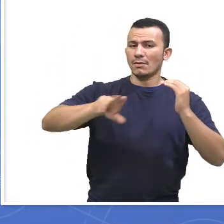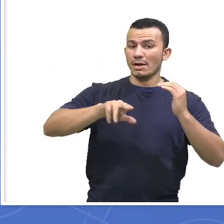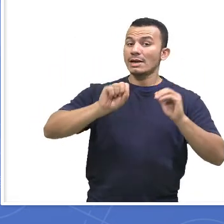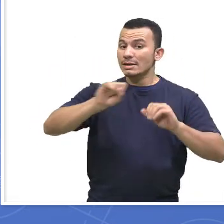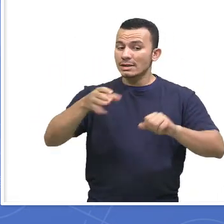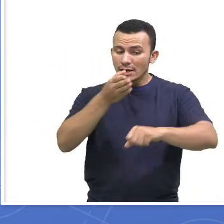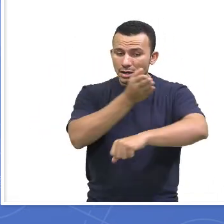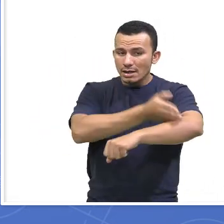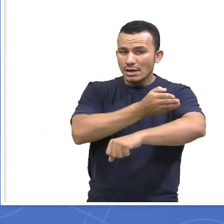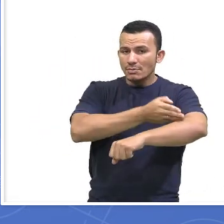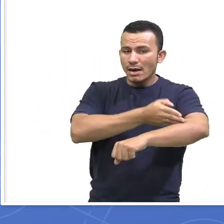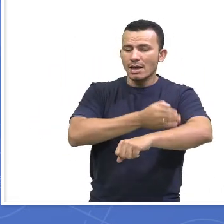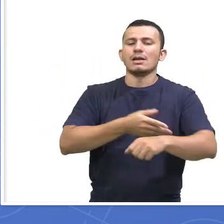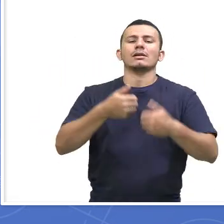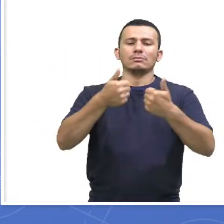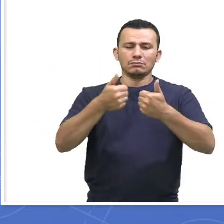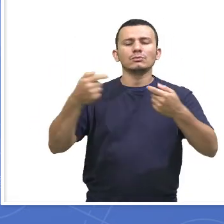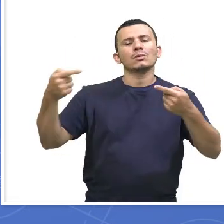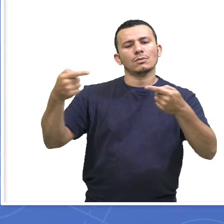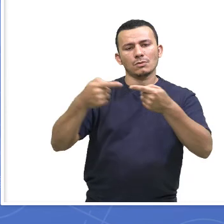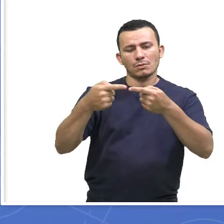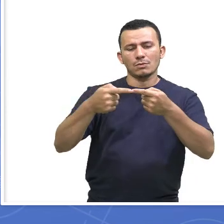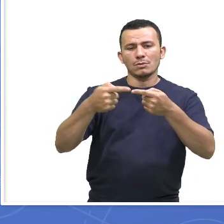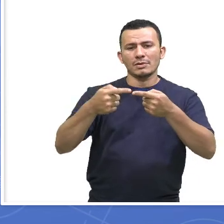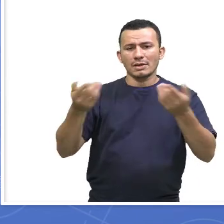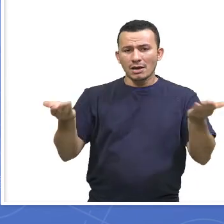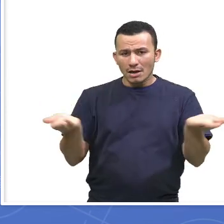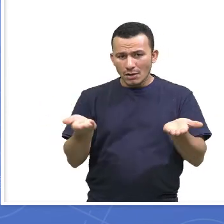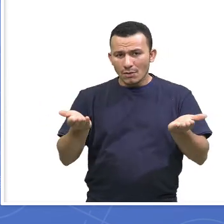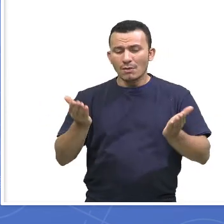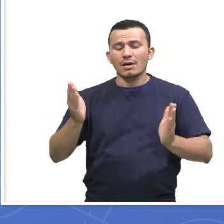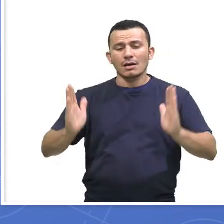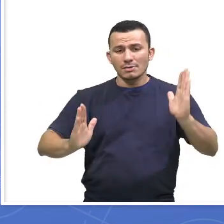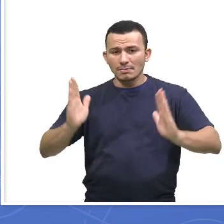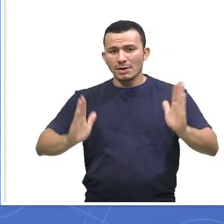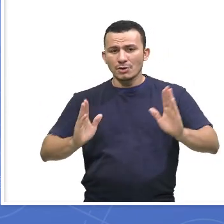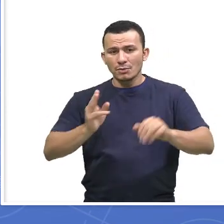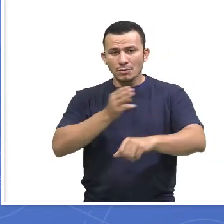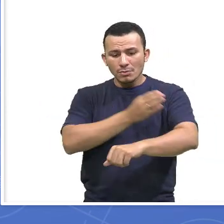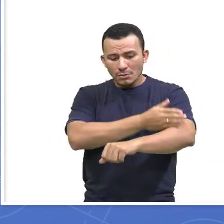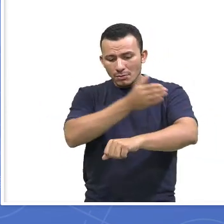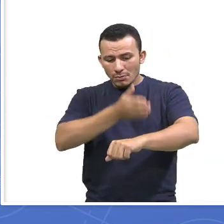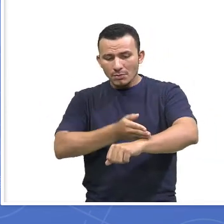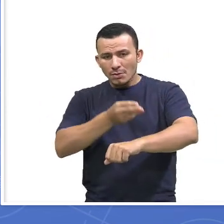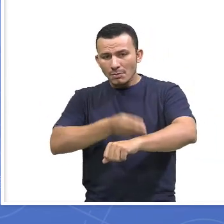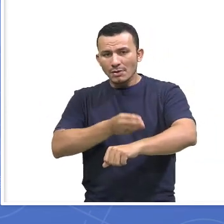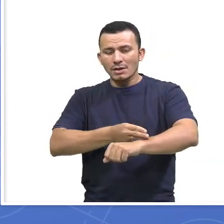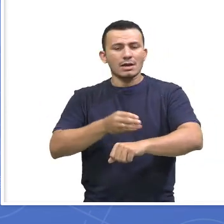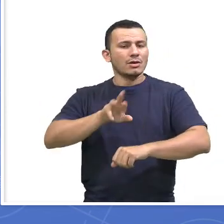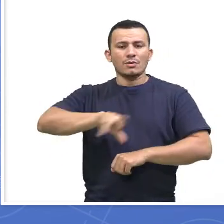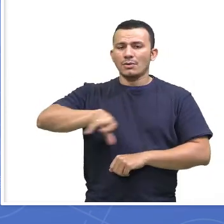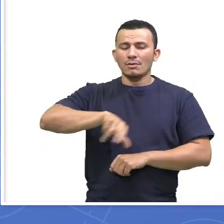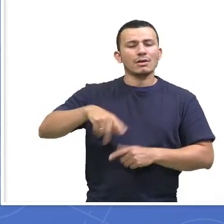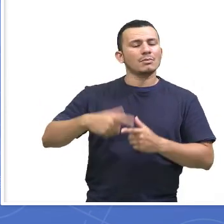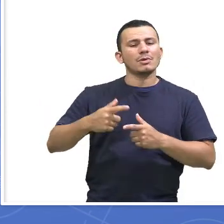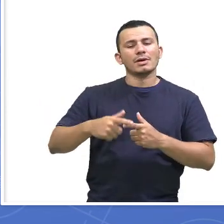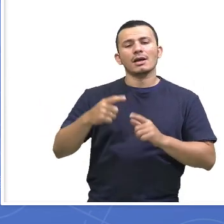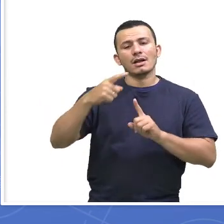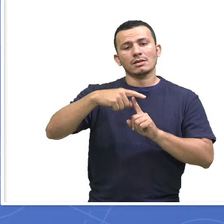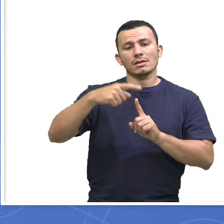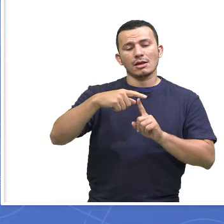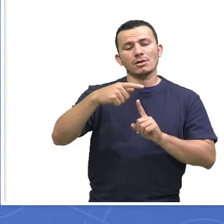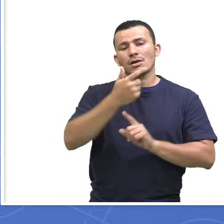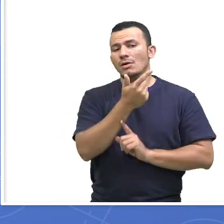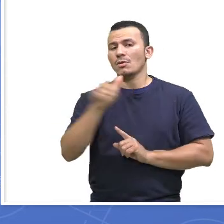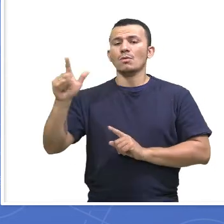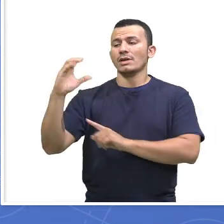Média, aí cabia. Mas aqui não cabe, né? Na idade moderna não cabe. Por quê? Porque o movimento é ciência,